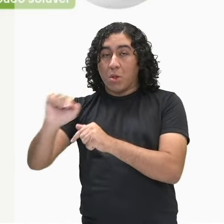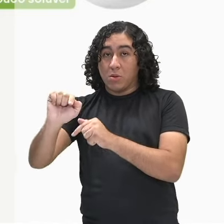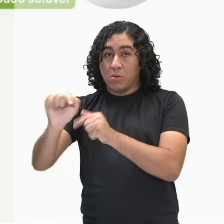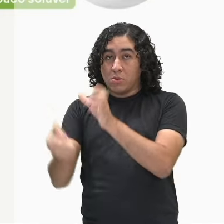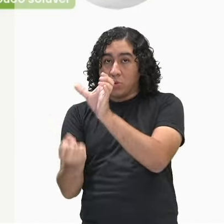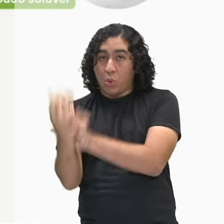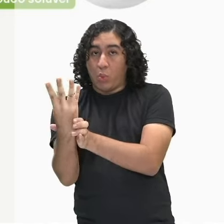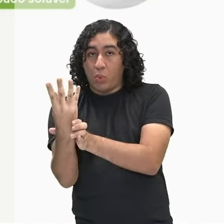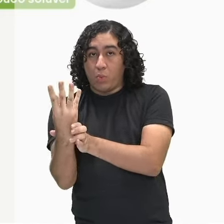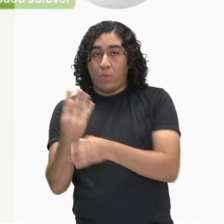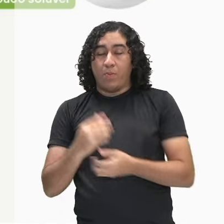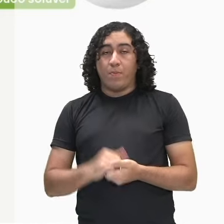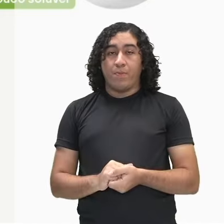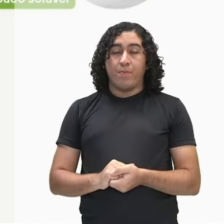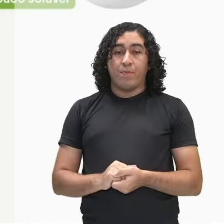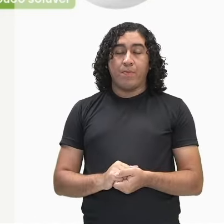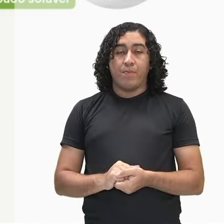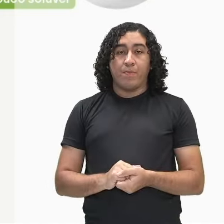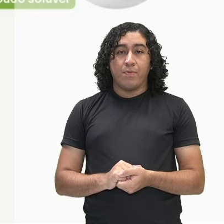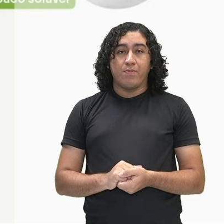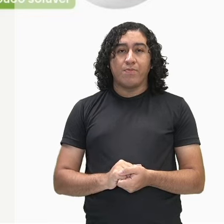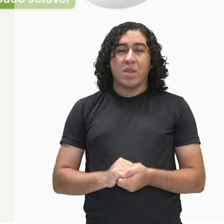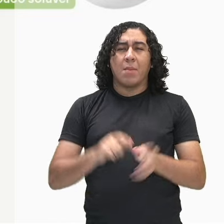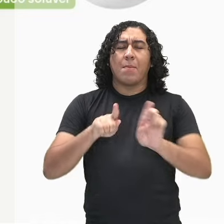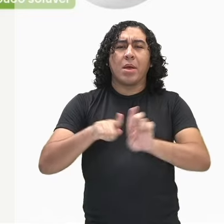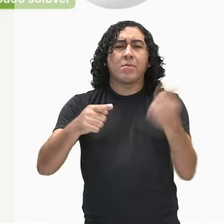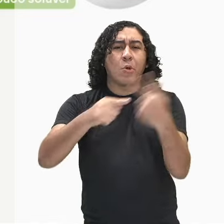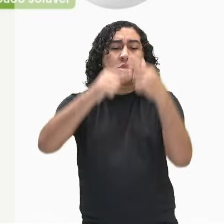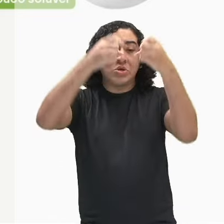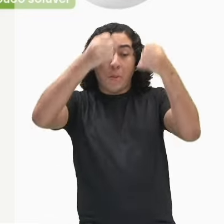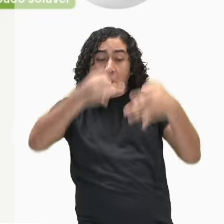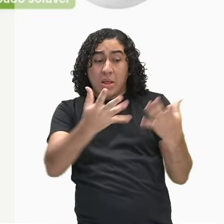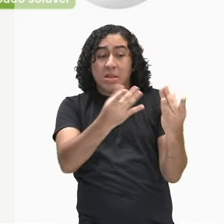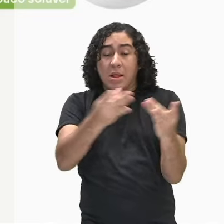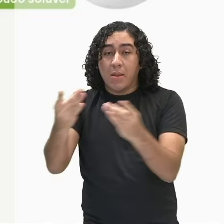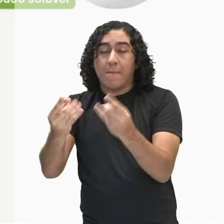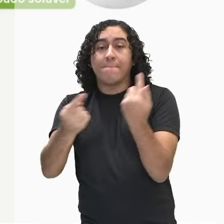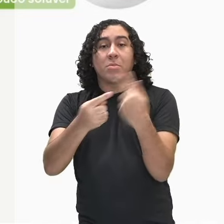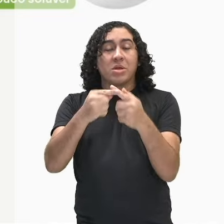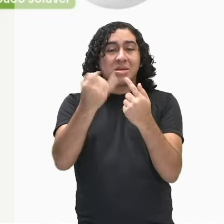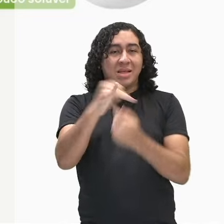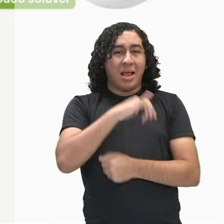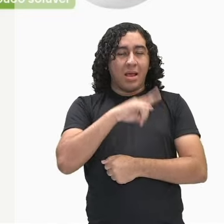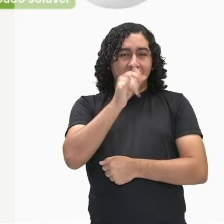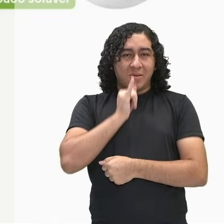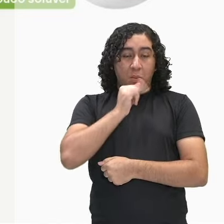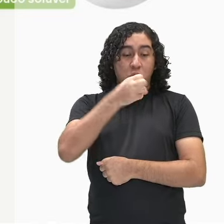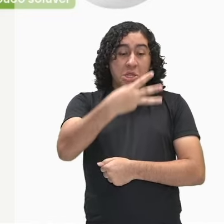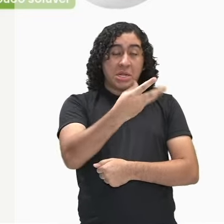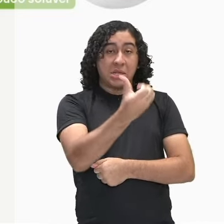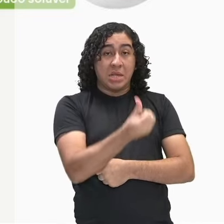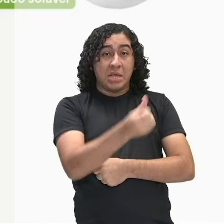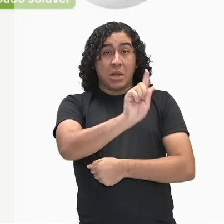solução. Por que eu estou explicando isso? Porque quando eu coloco 36 gramas